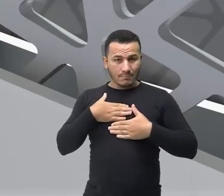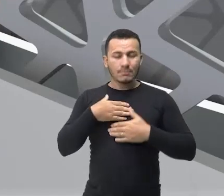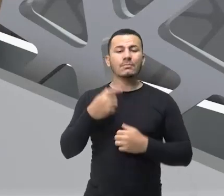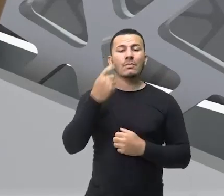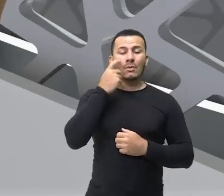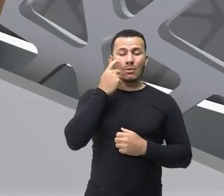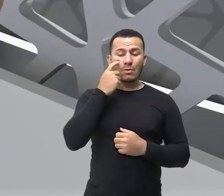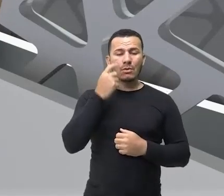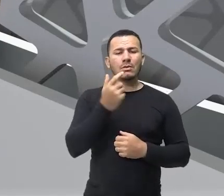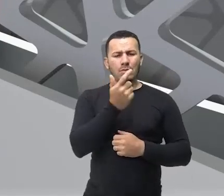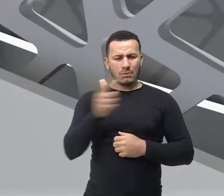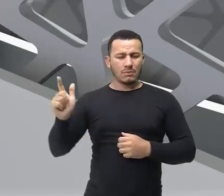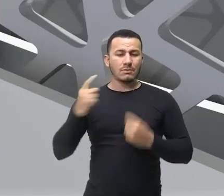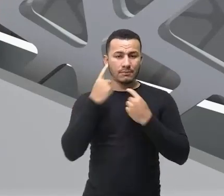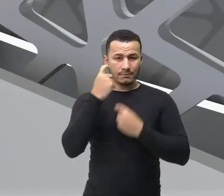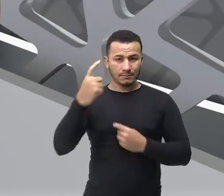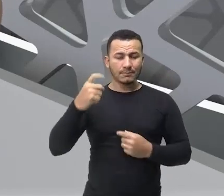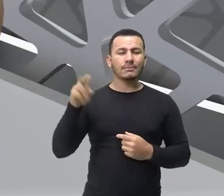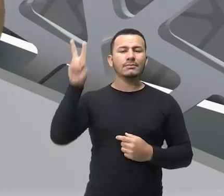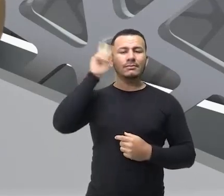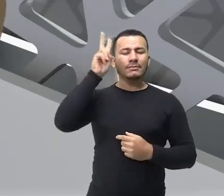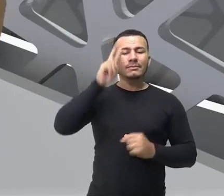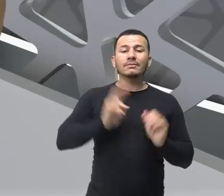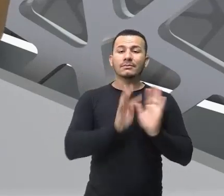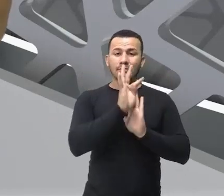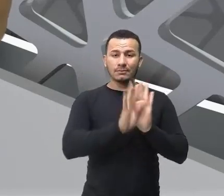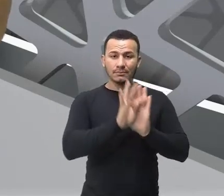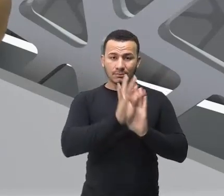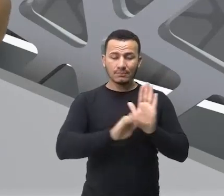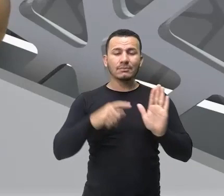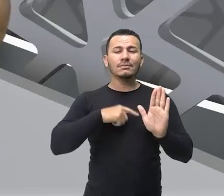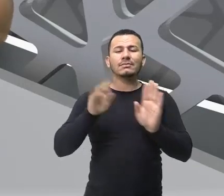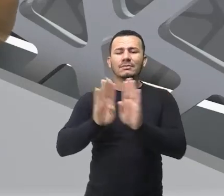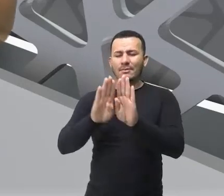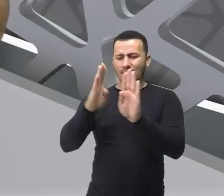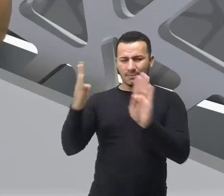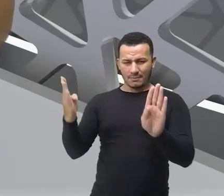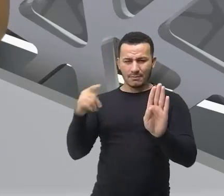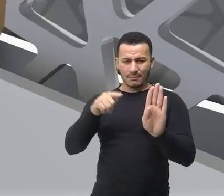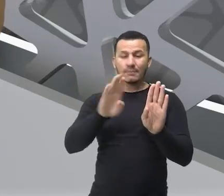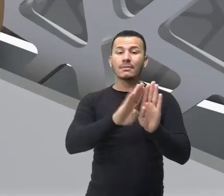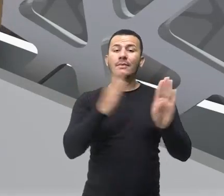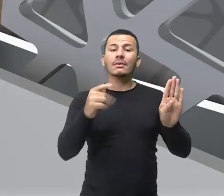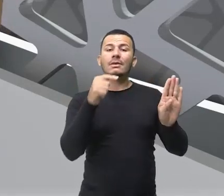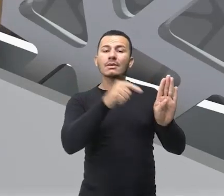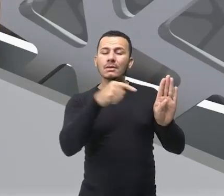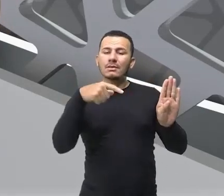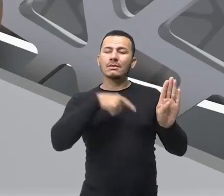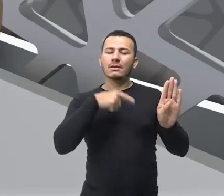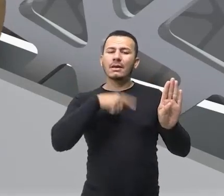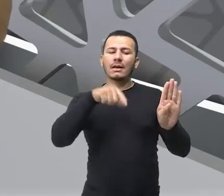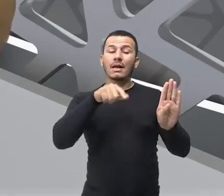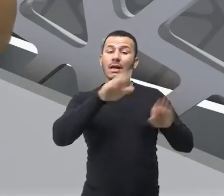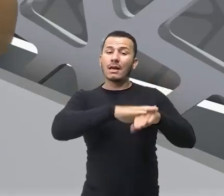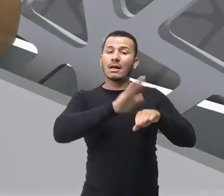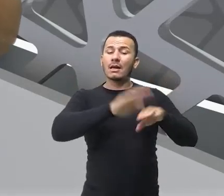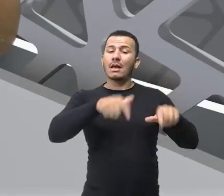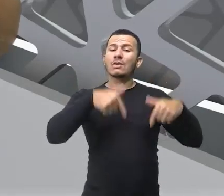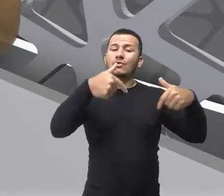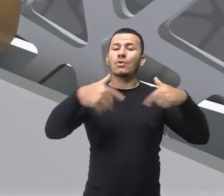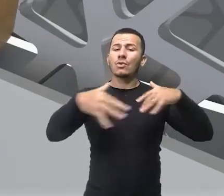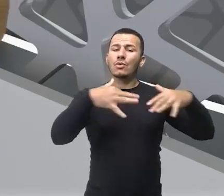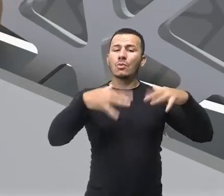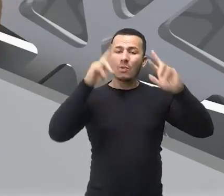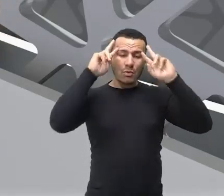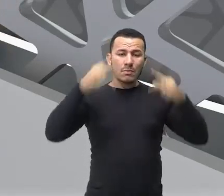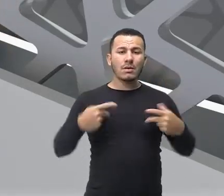mencionei para vocês, nós estamos falando aqui de um texto que tem uma porta, e essa porta que tem ações humanas,